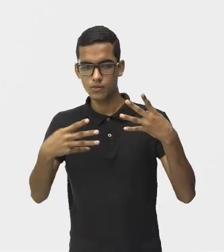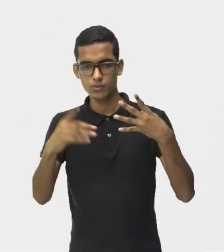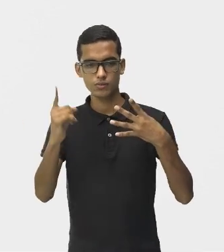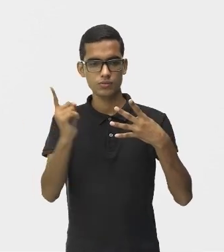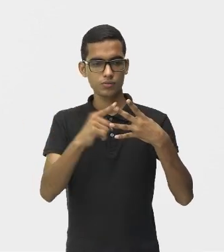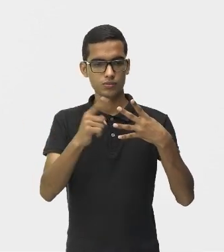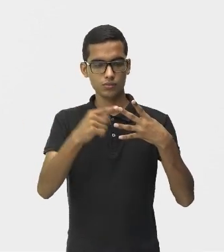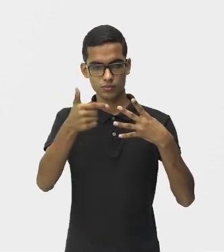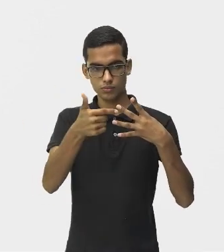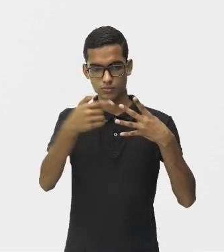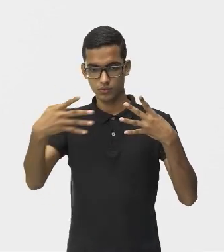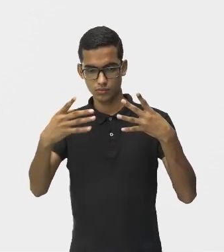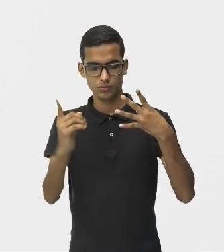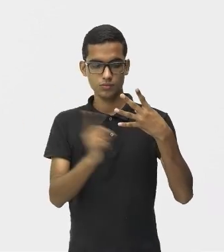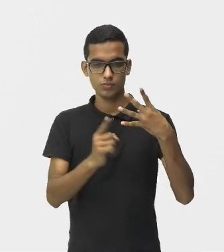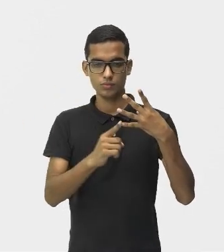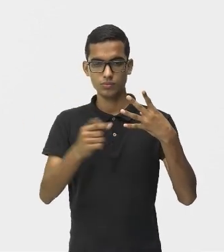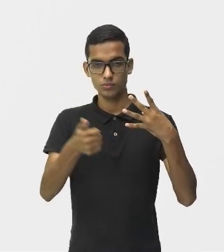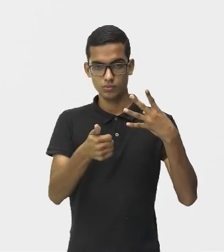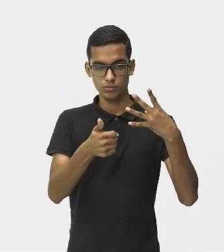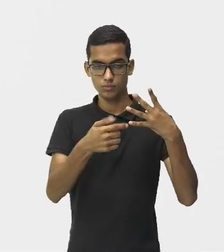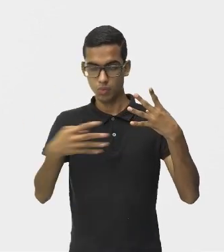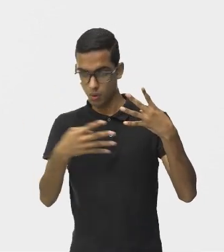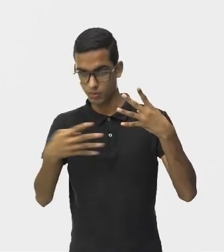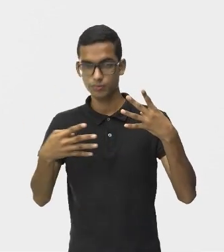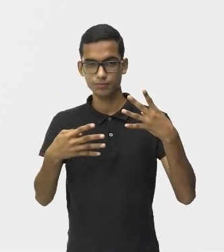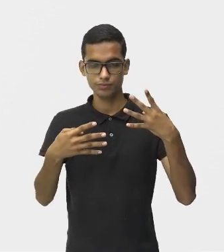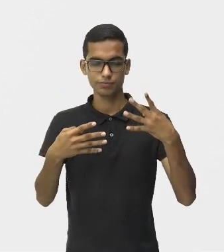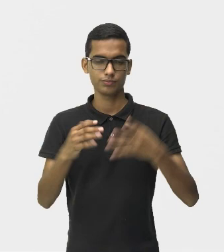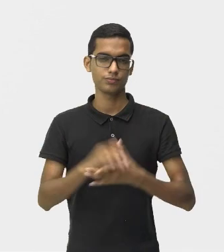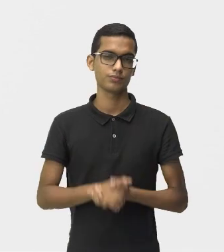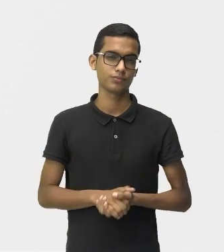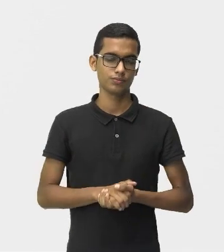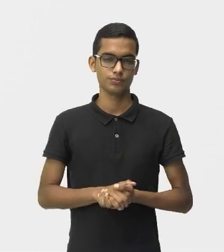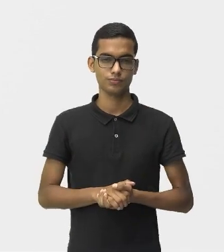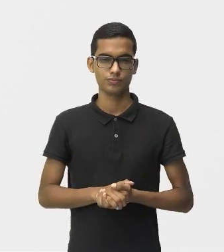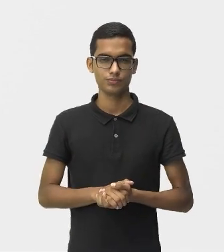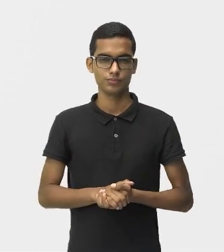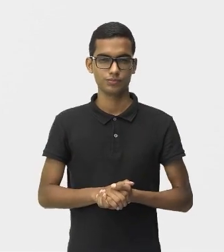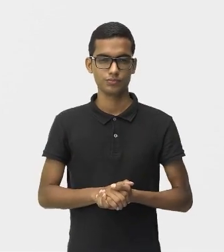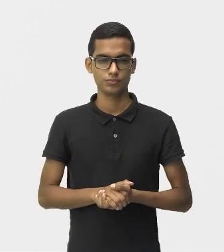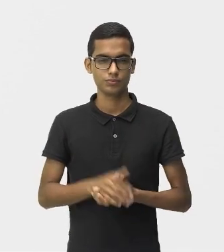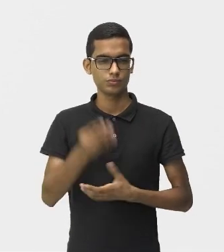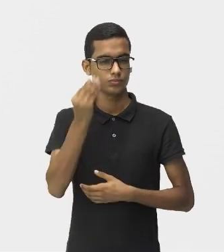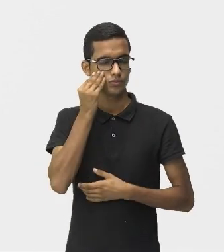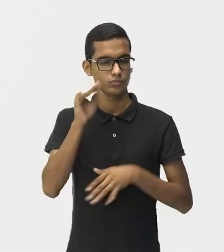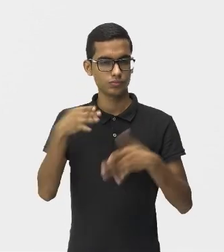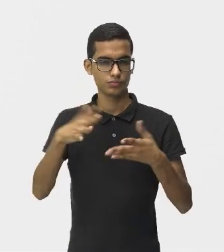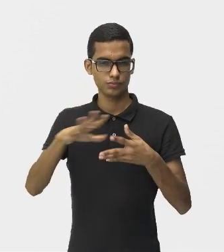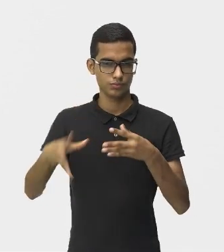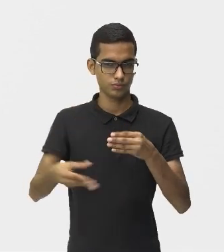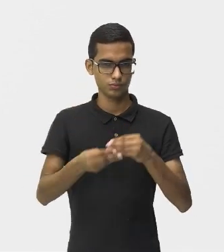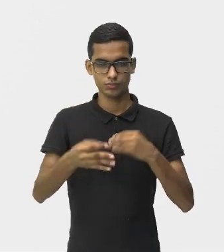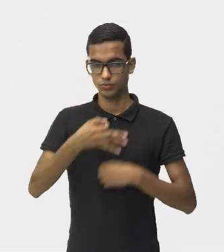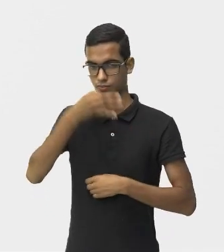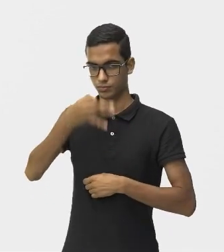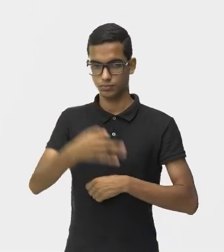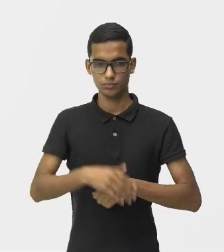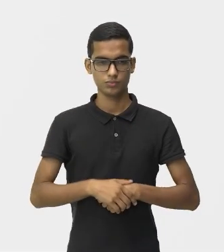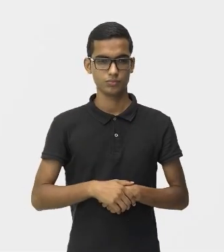24 e o café que tinha 22, 44. Tá? Então, vamos observar aí o nosso comentário.